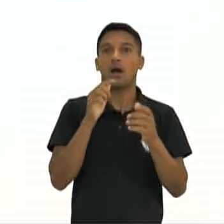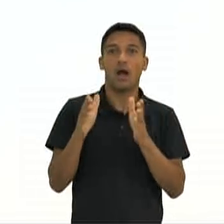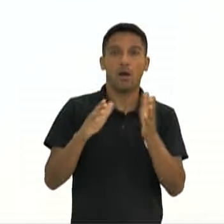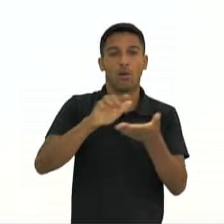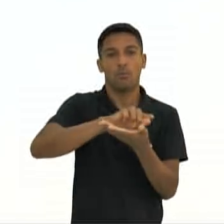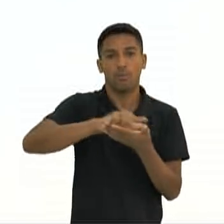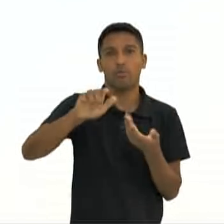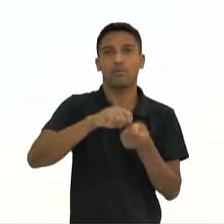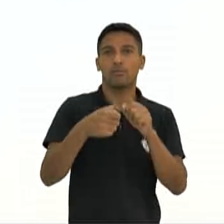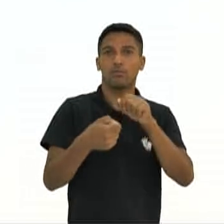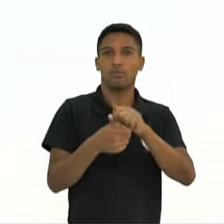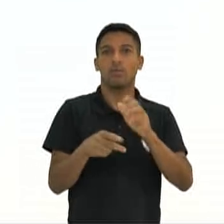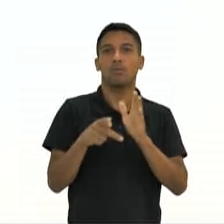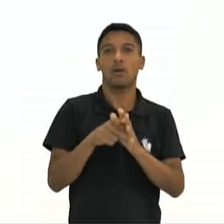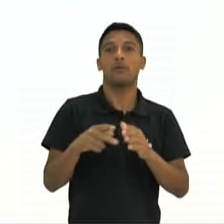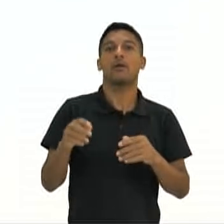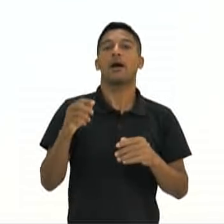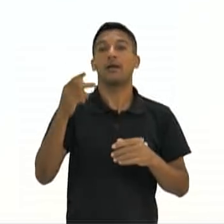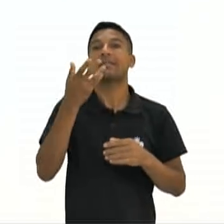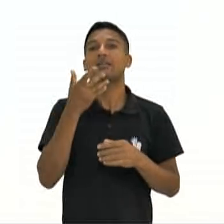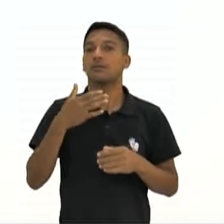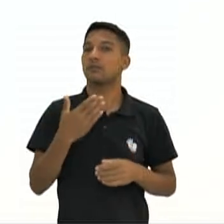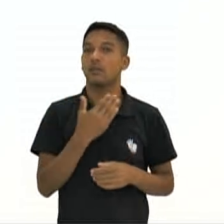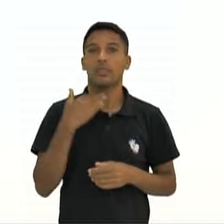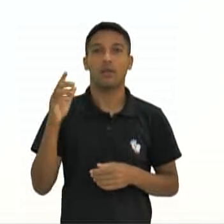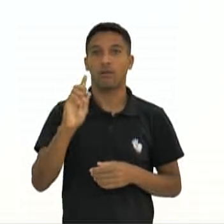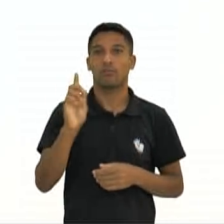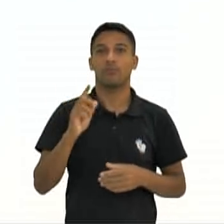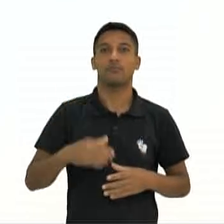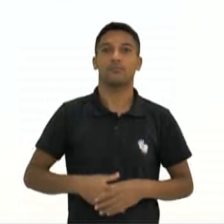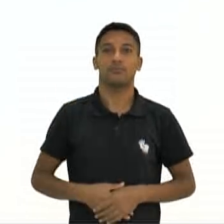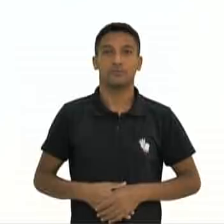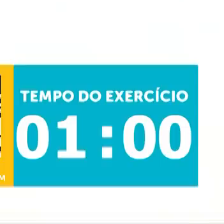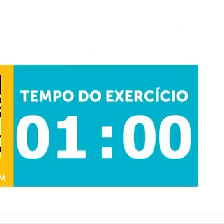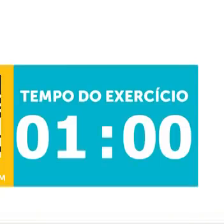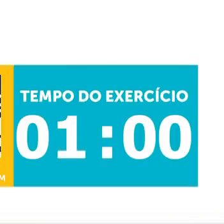então, morte. Voltamos já já.